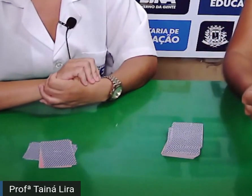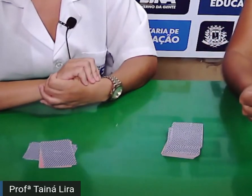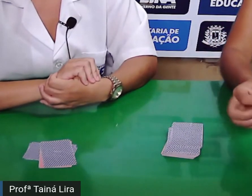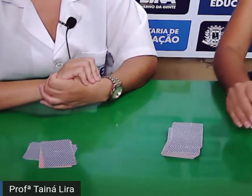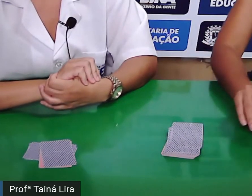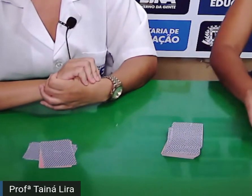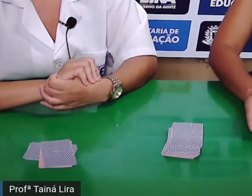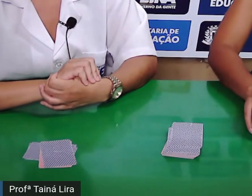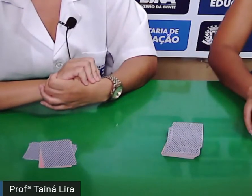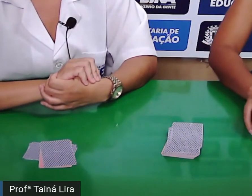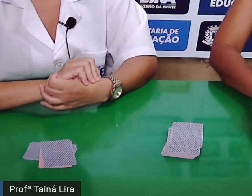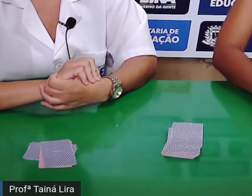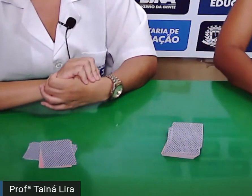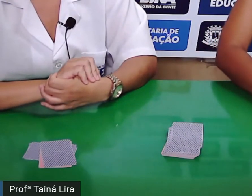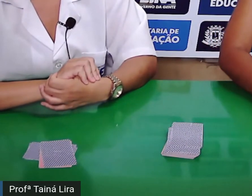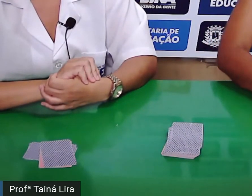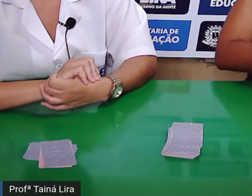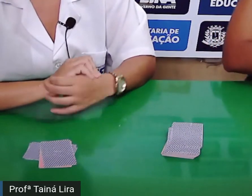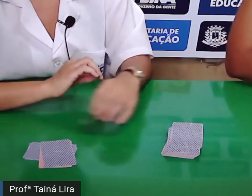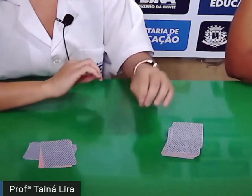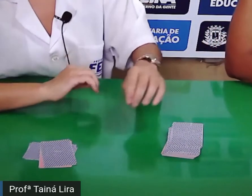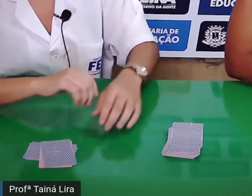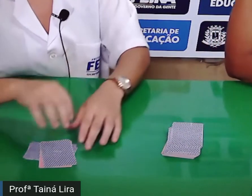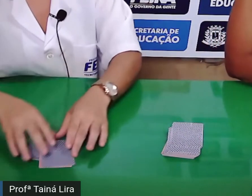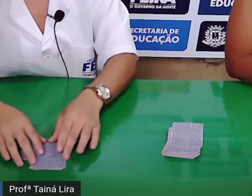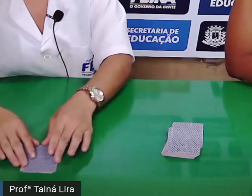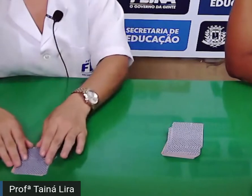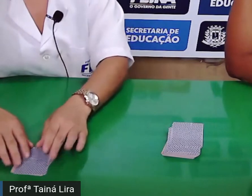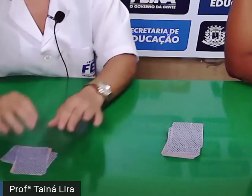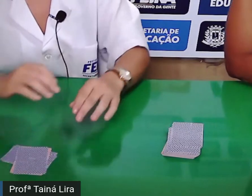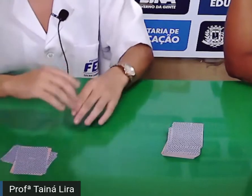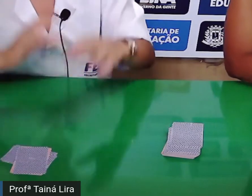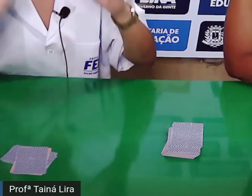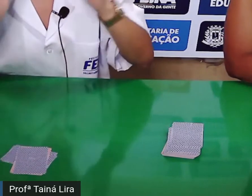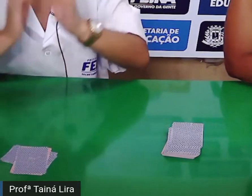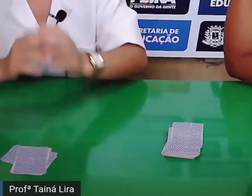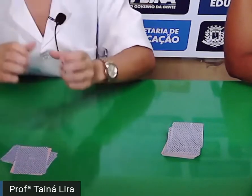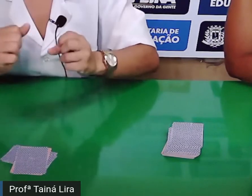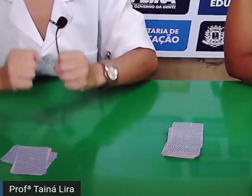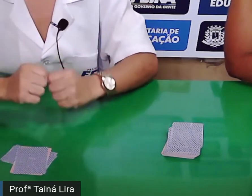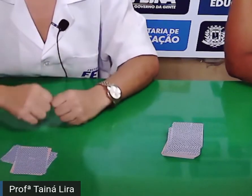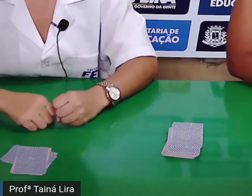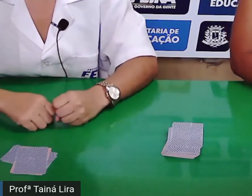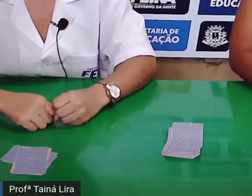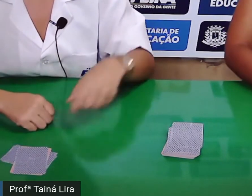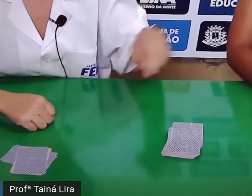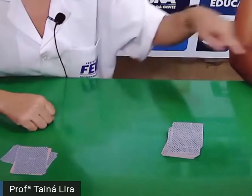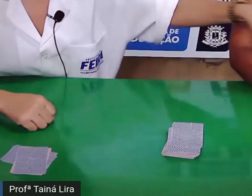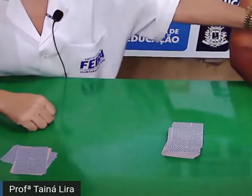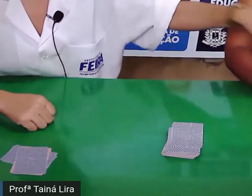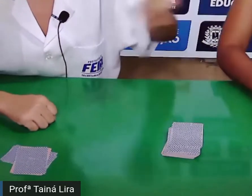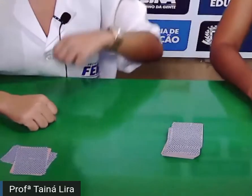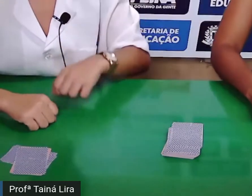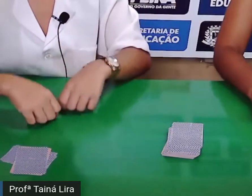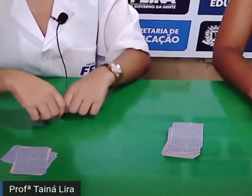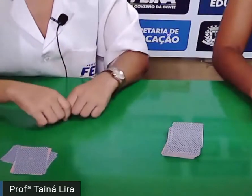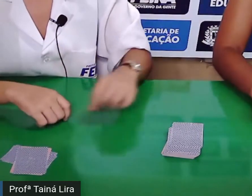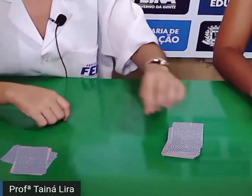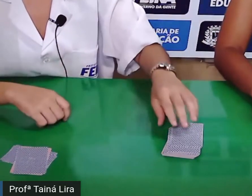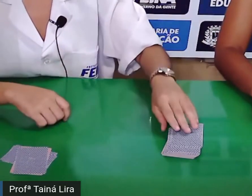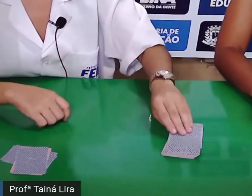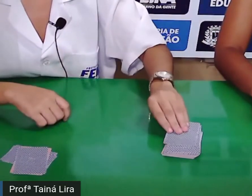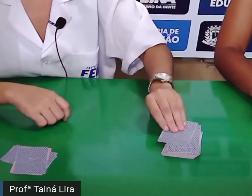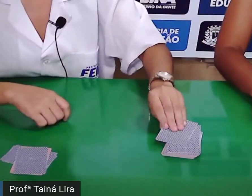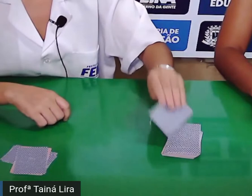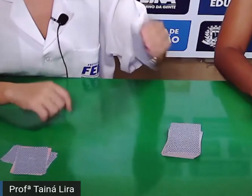8 e 5. 8 com 5 dá 13. Agora vamos ver a pró. Segundo ano torce aí para pró, porque ela já tá cheia de